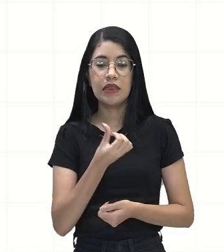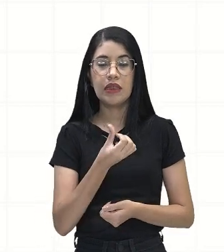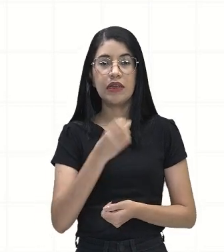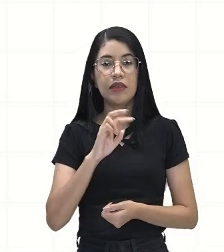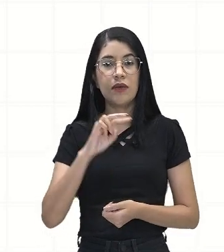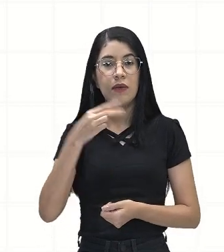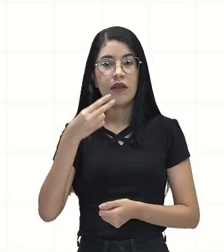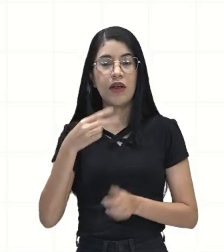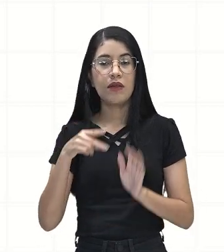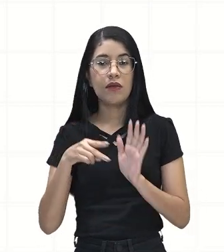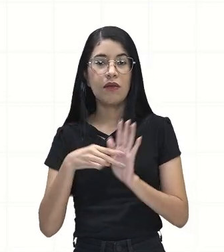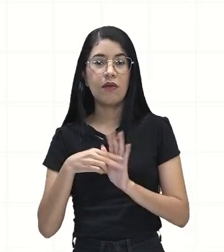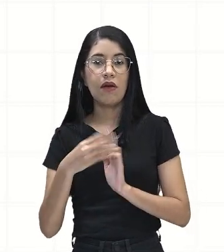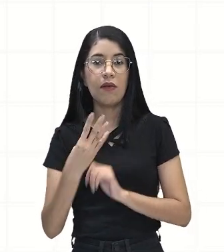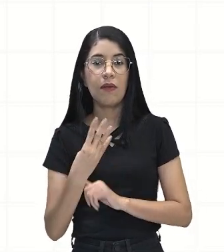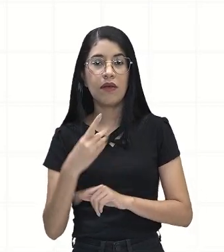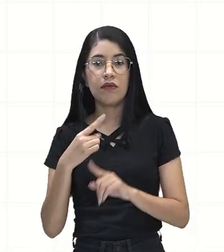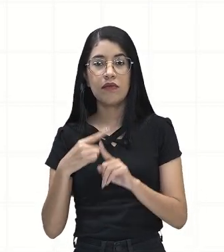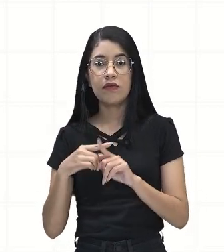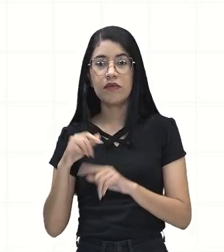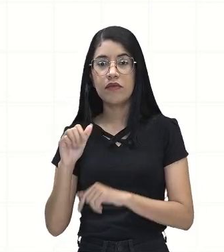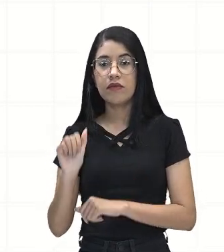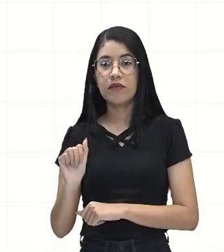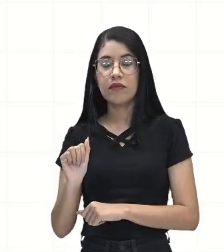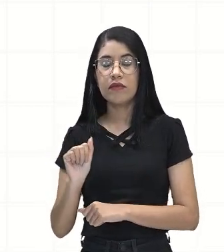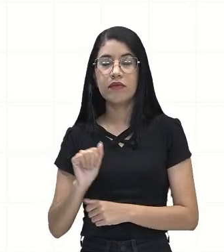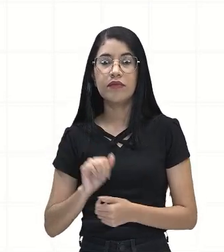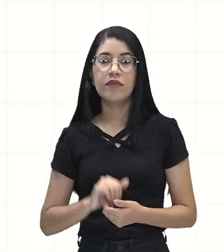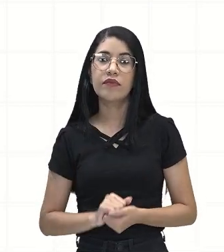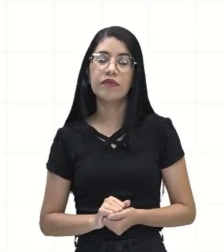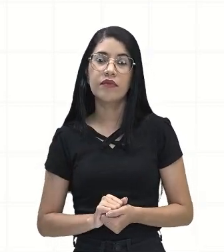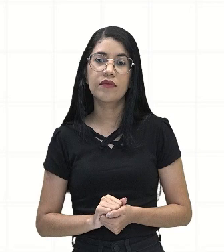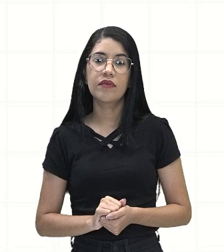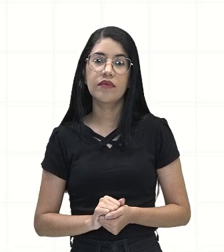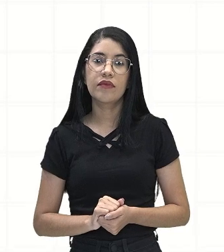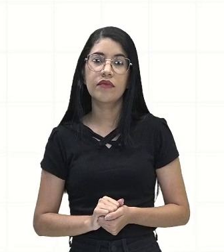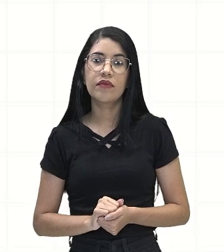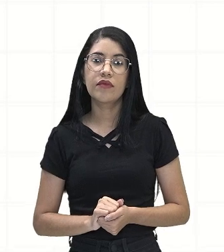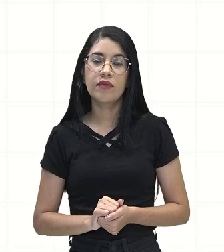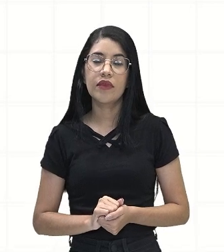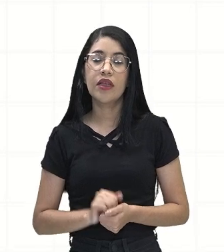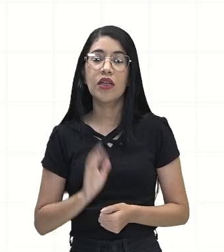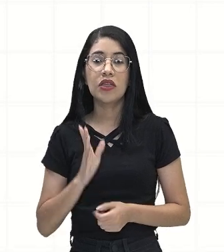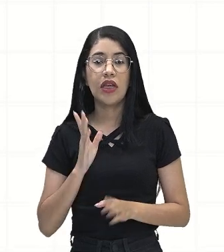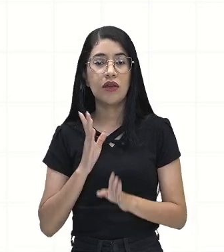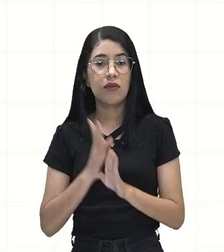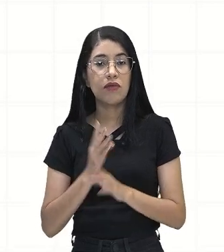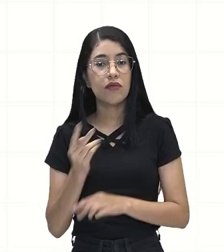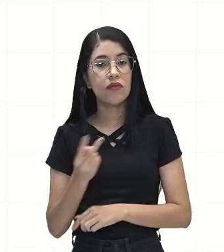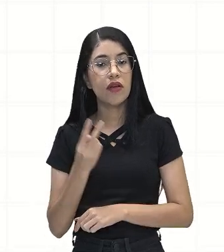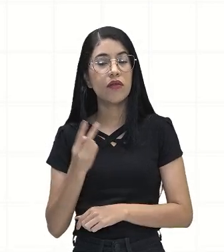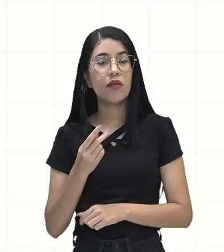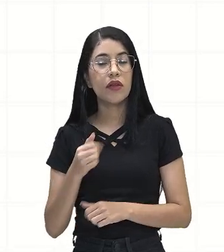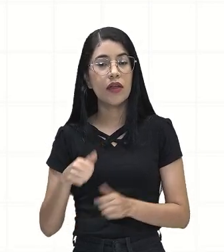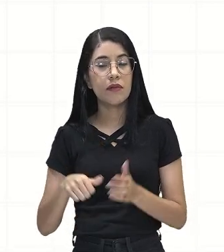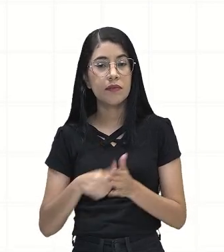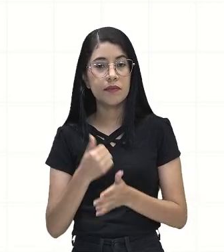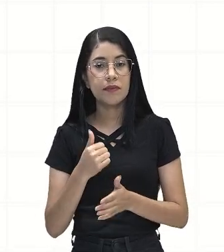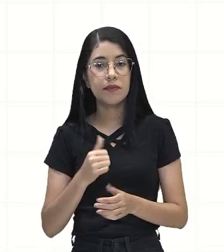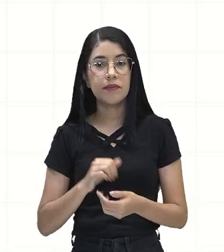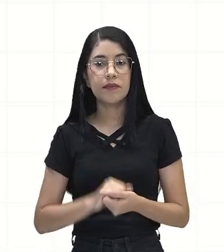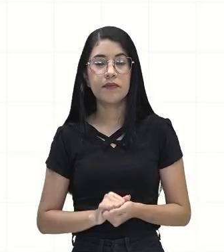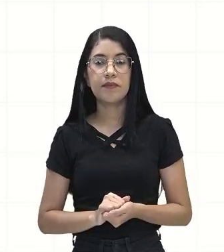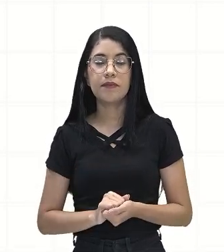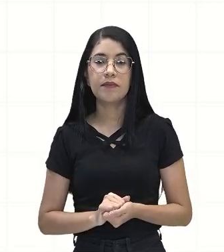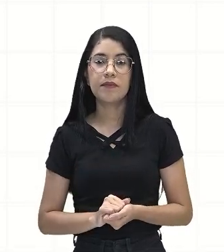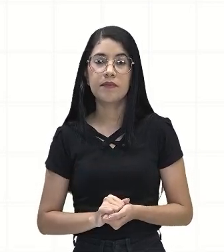a 4, que é o N, vezes o A. Então, a gente já vai determinar a nossa primeira medida, beleza?